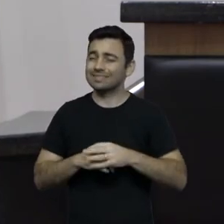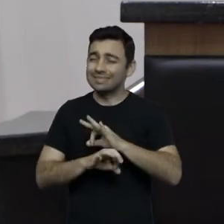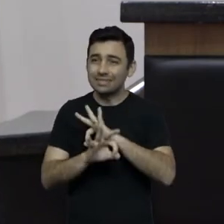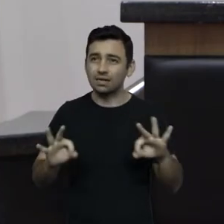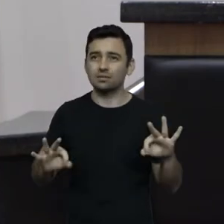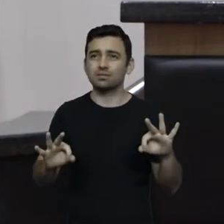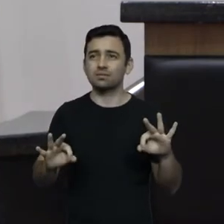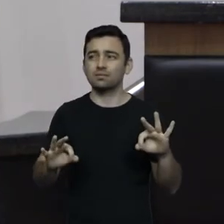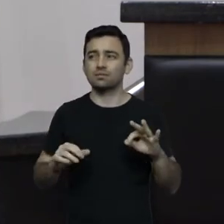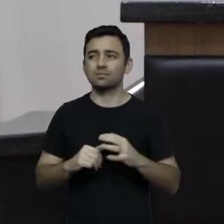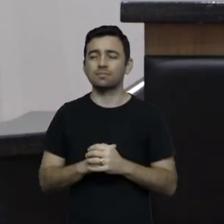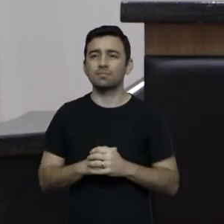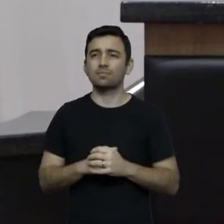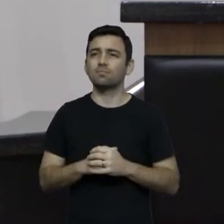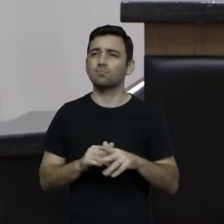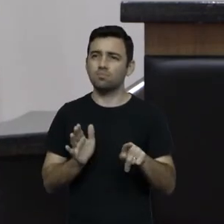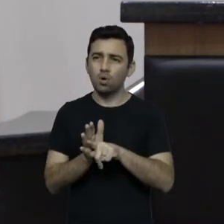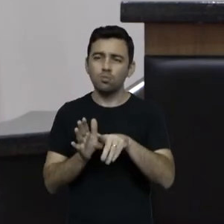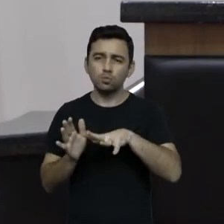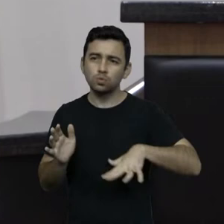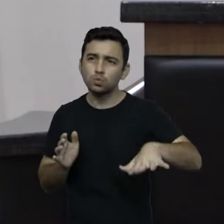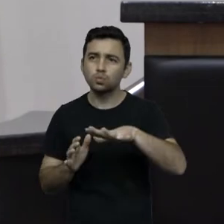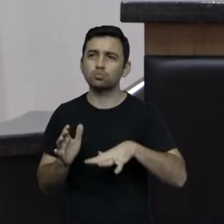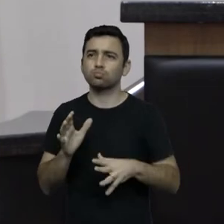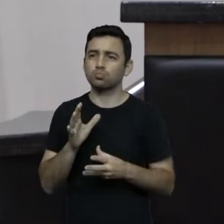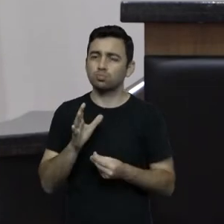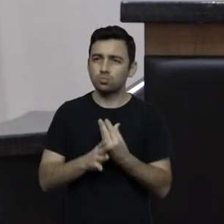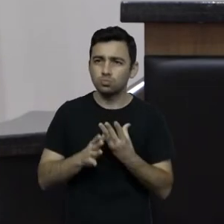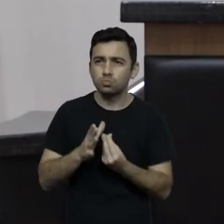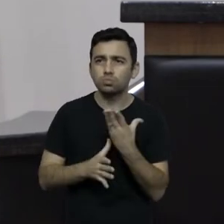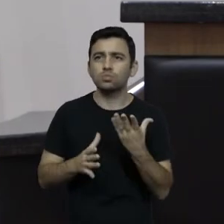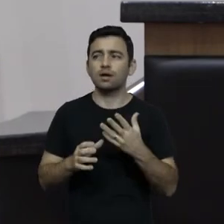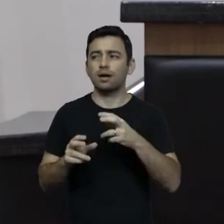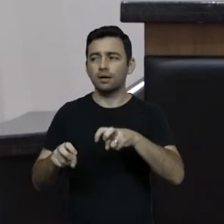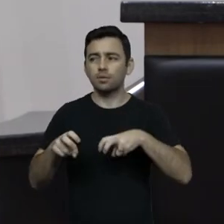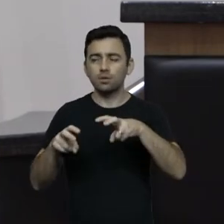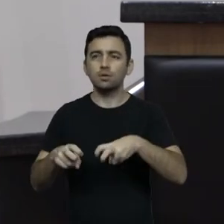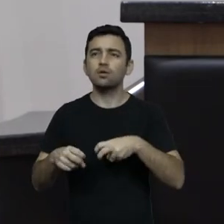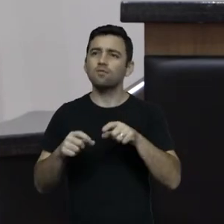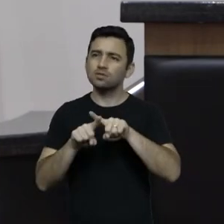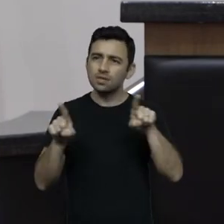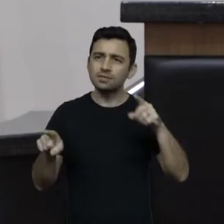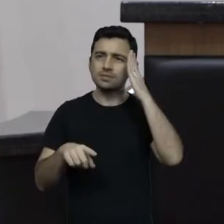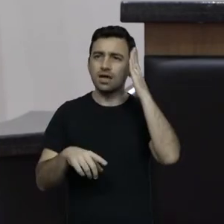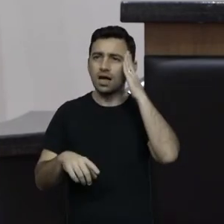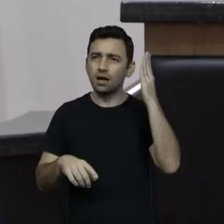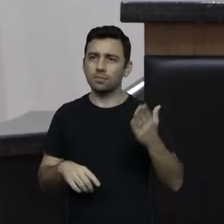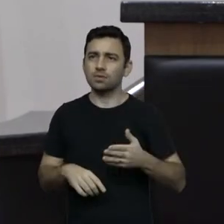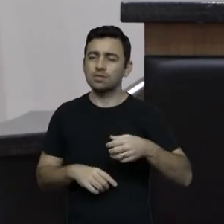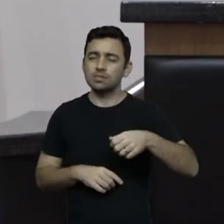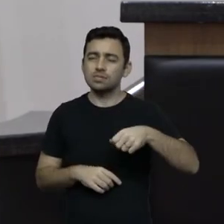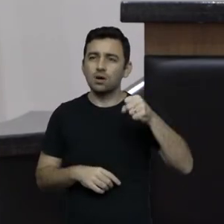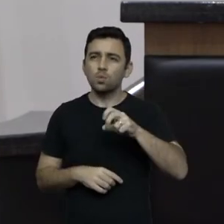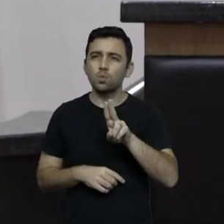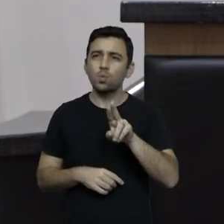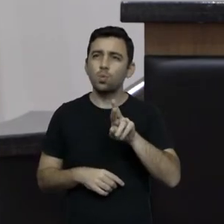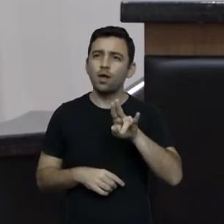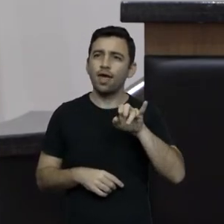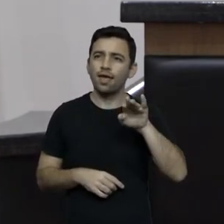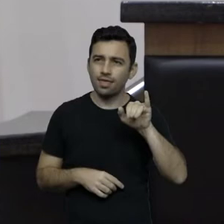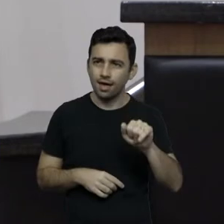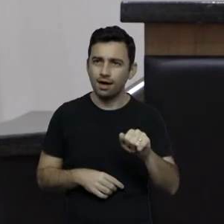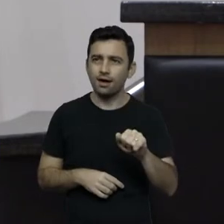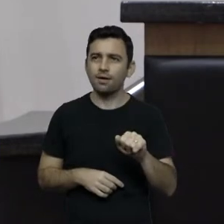por setor produtivo agrícola deputados sabe muito bem que um saco de ureia em